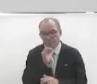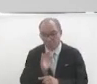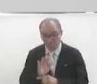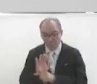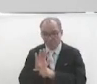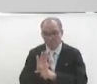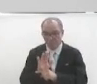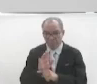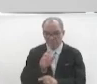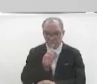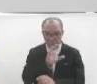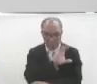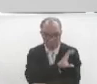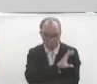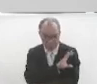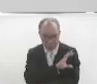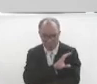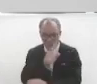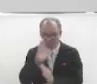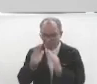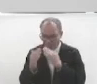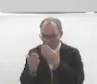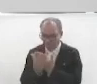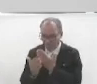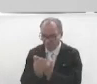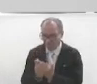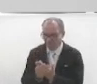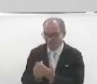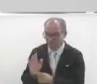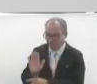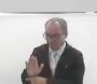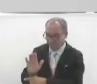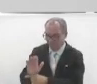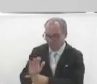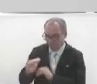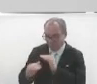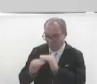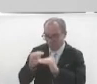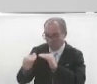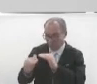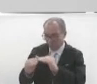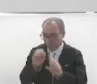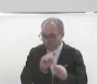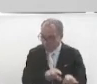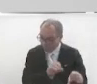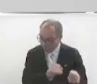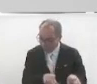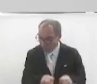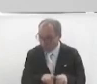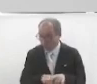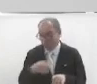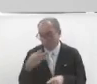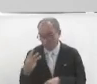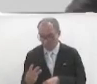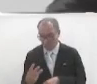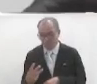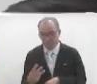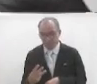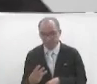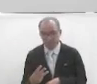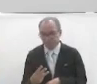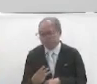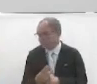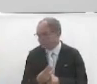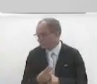suplementar supervisor escolar B acidente desenvolvimento Educacional no 3